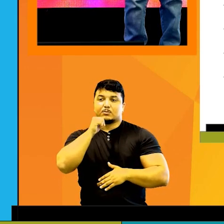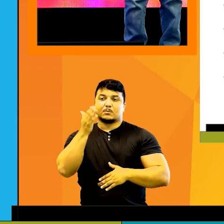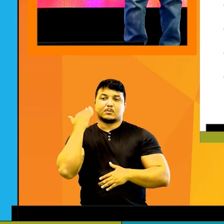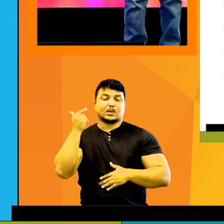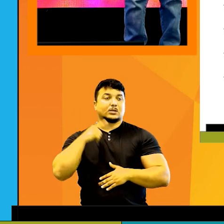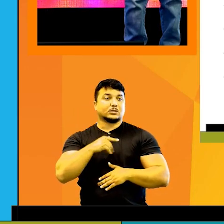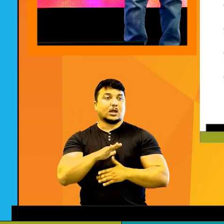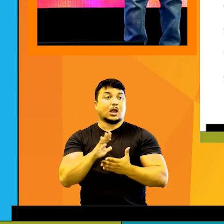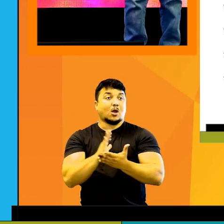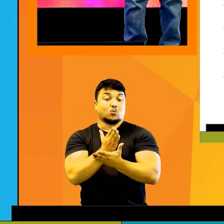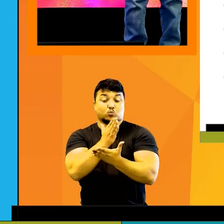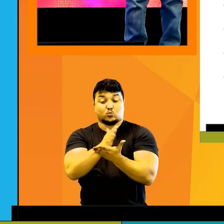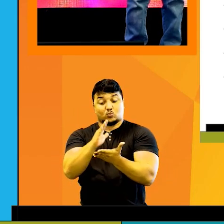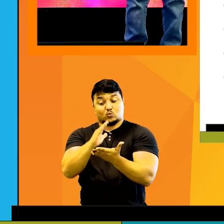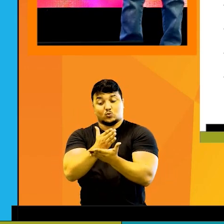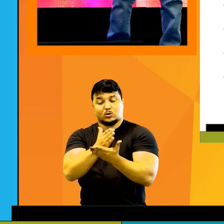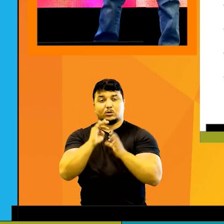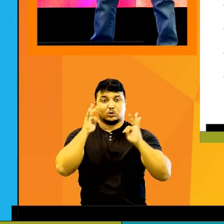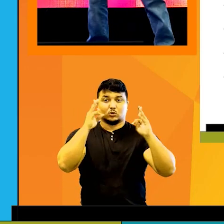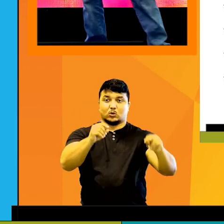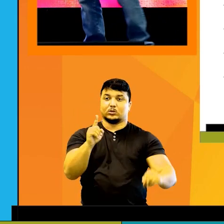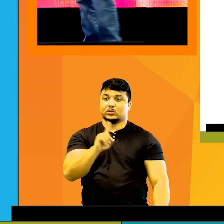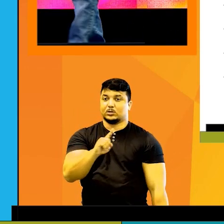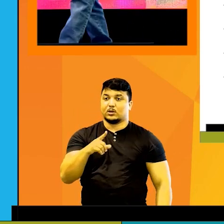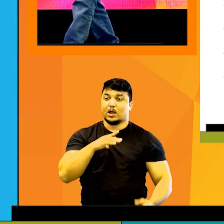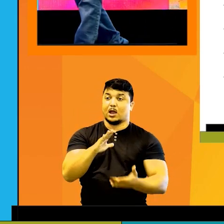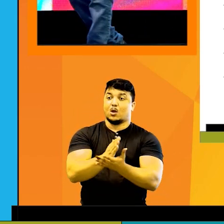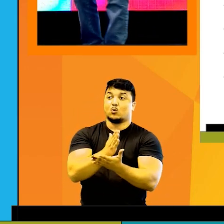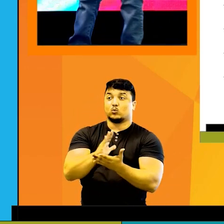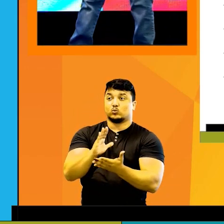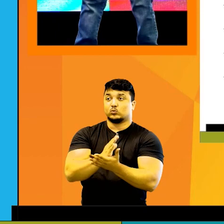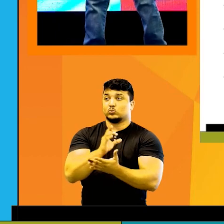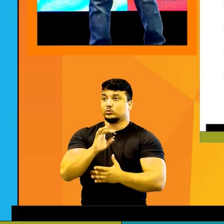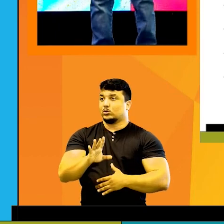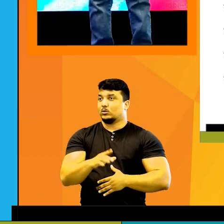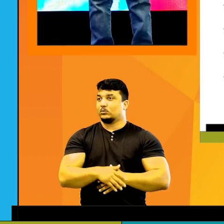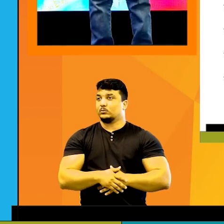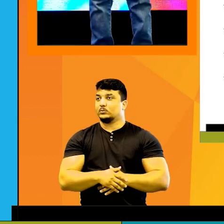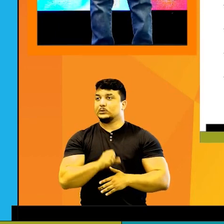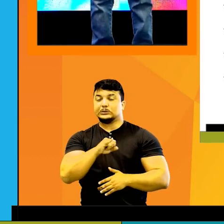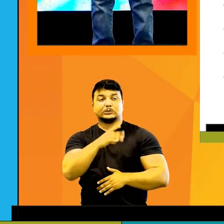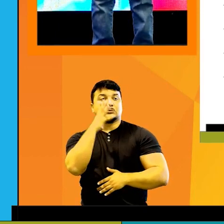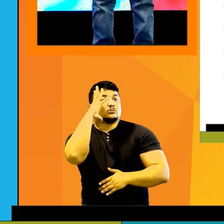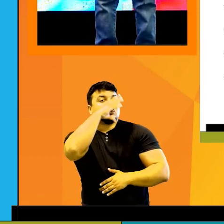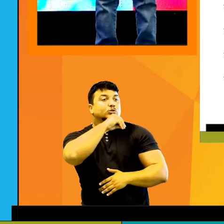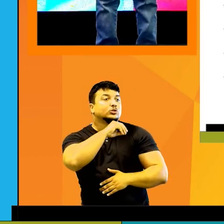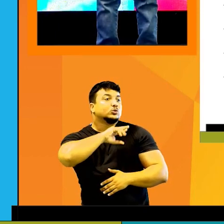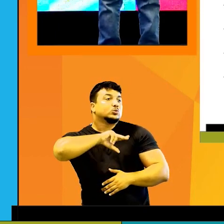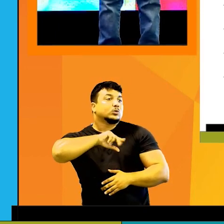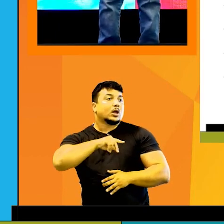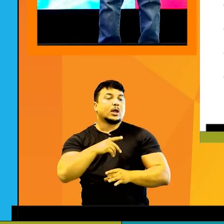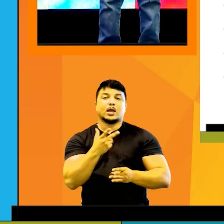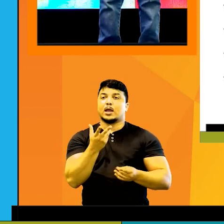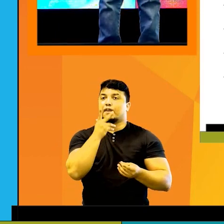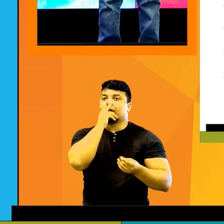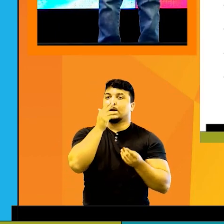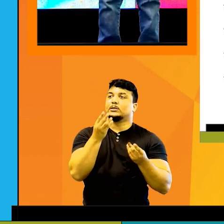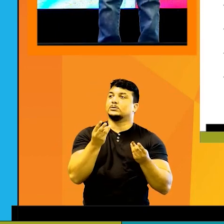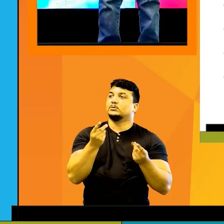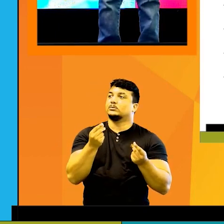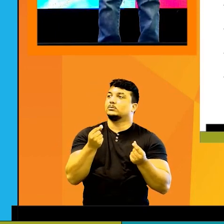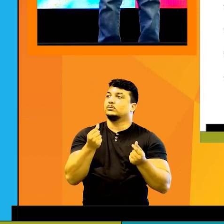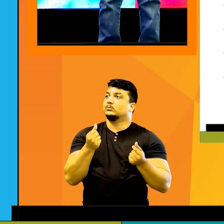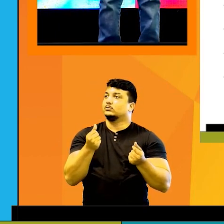época, algumas, né? Não todas, algumas, não fossem tão bonitinhas, não fossem assim